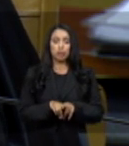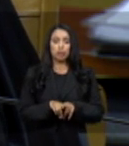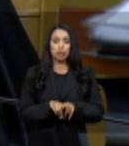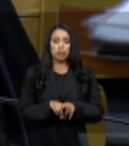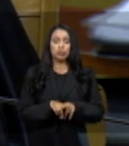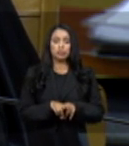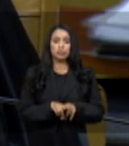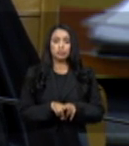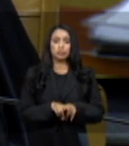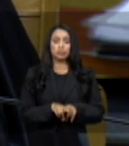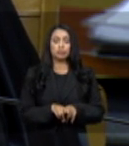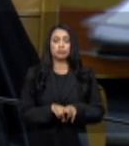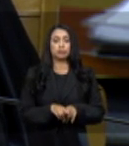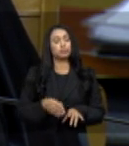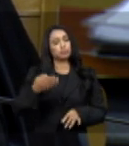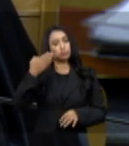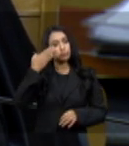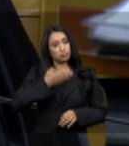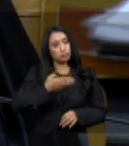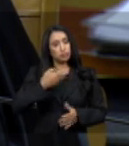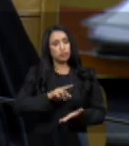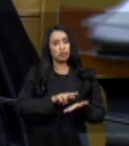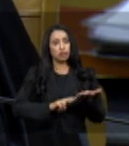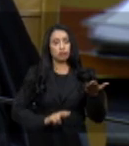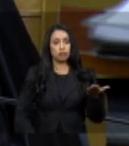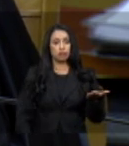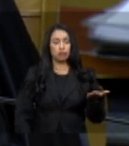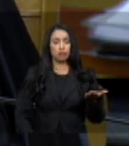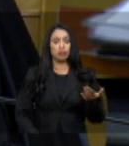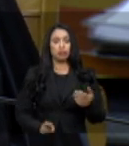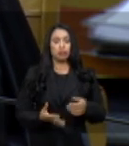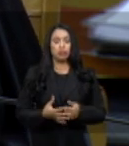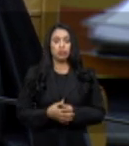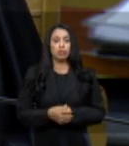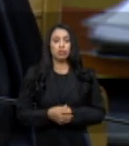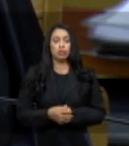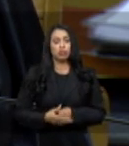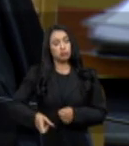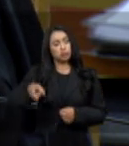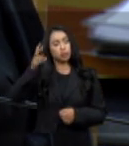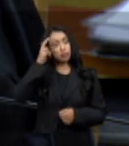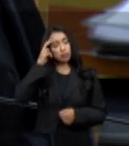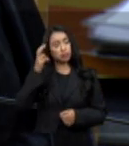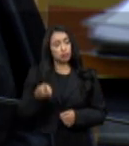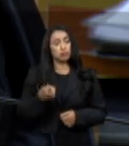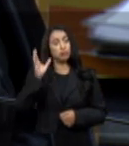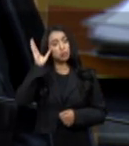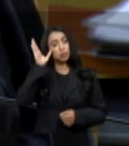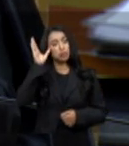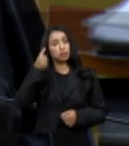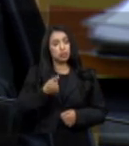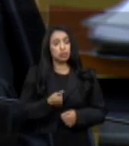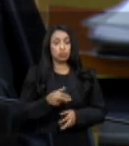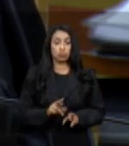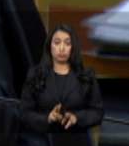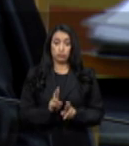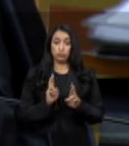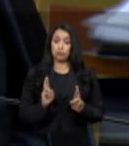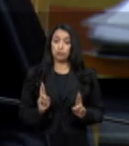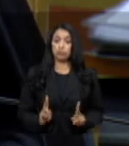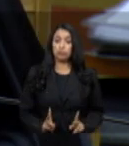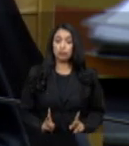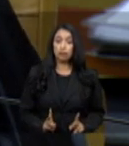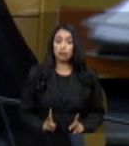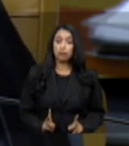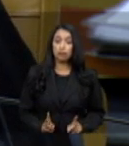honestidade do relator a honestidade intelectual que tendo tomado uma decisão atípica